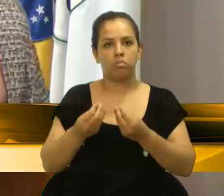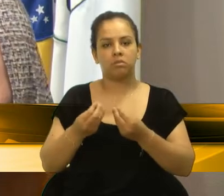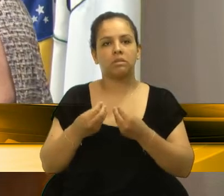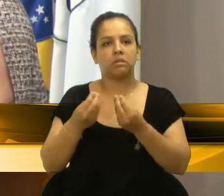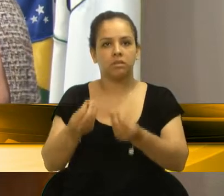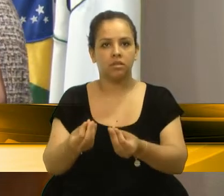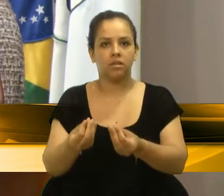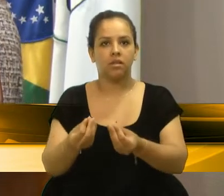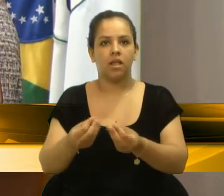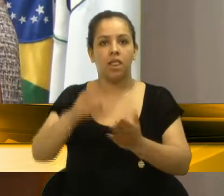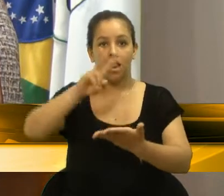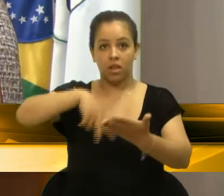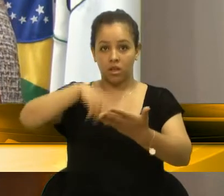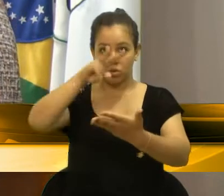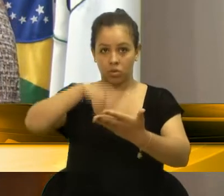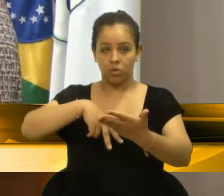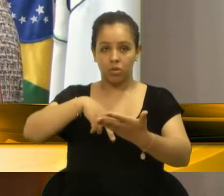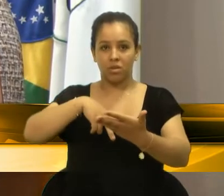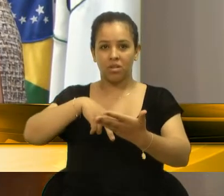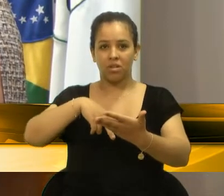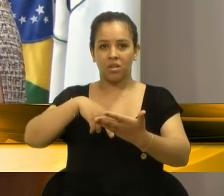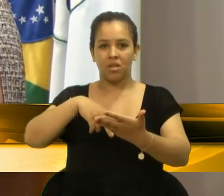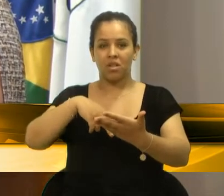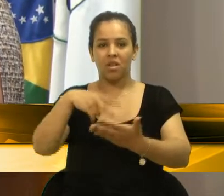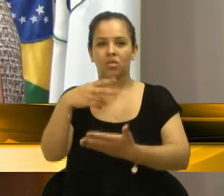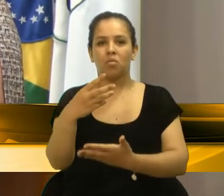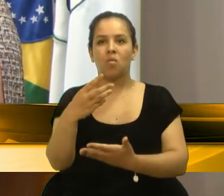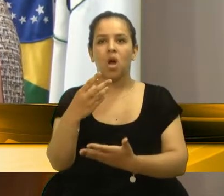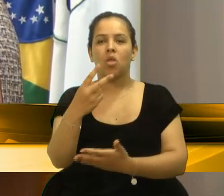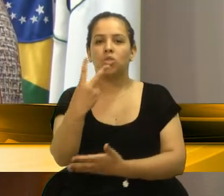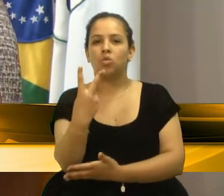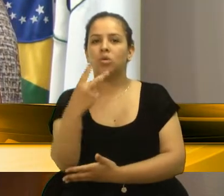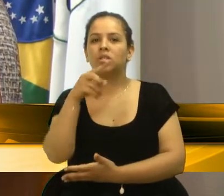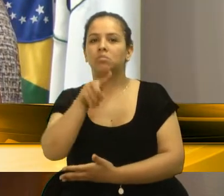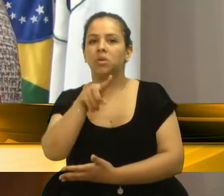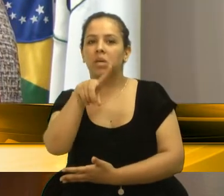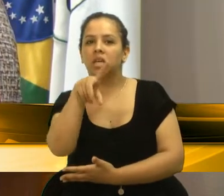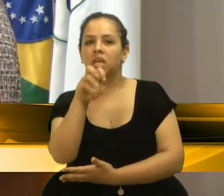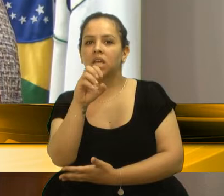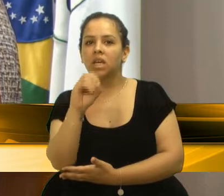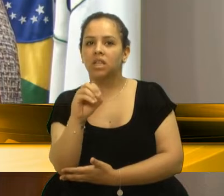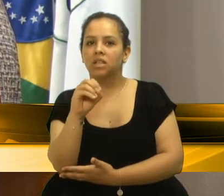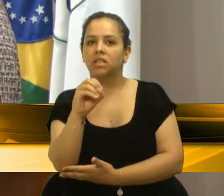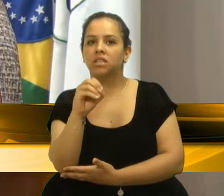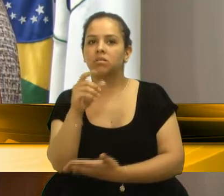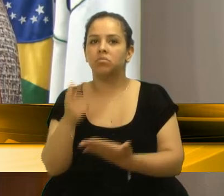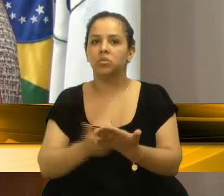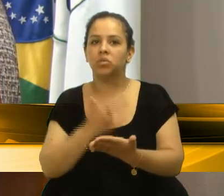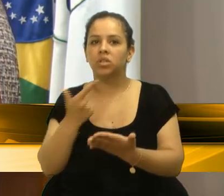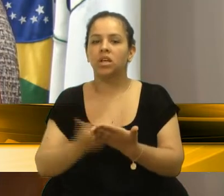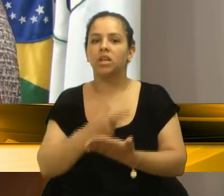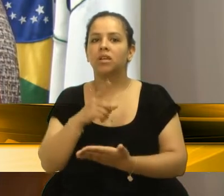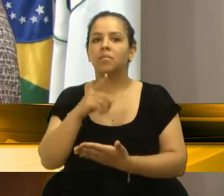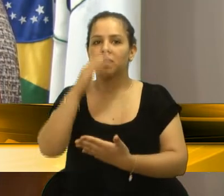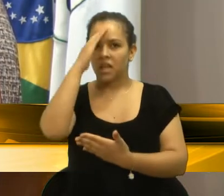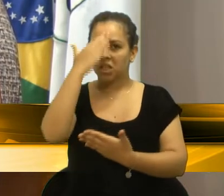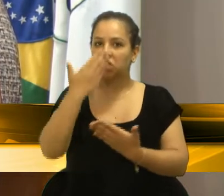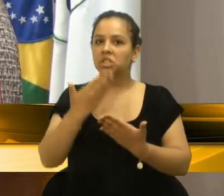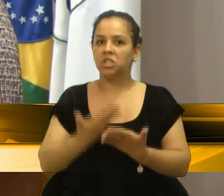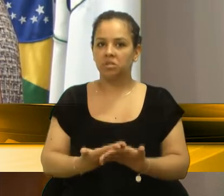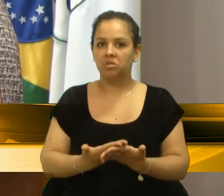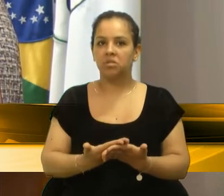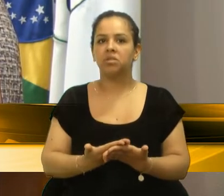na leitura das quase 2.500 páginas que nós tivemos a certeza de que em nenhum